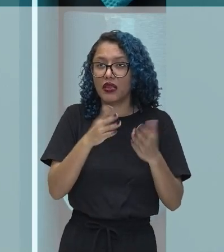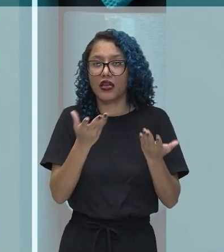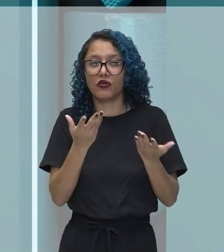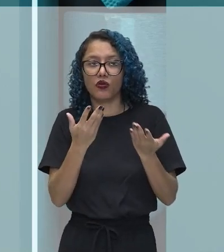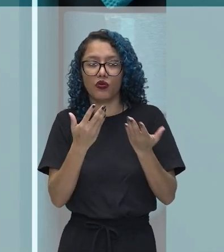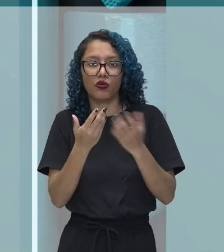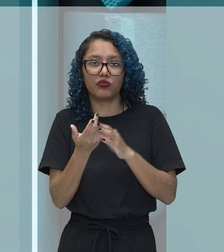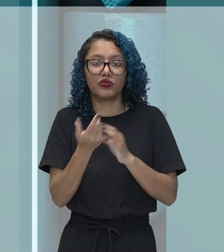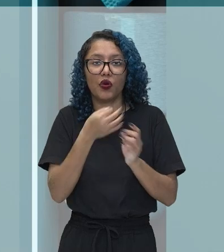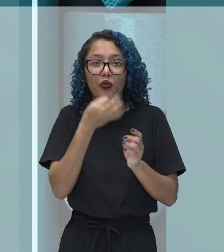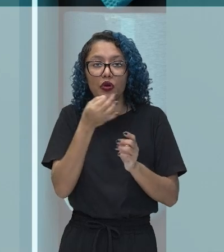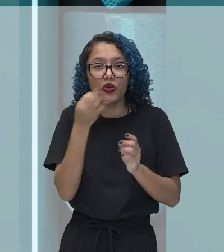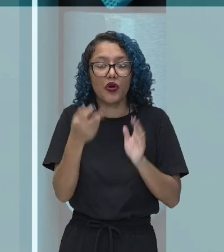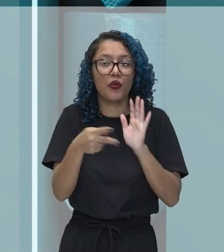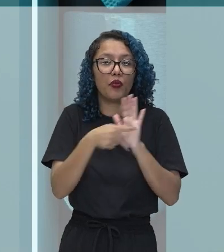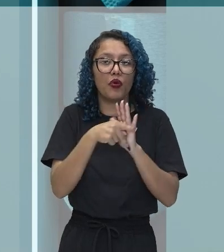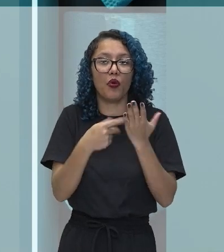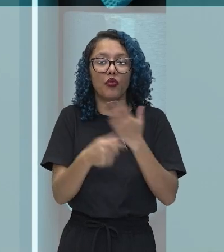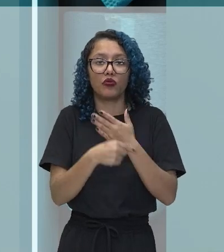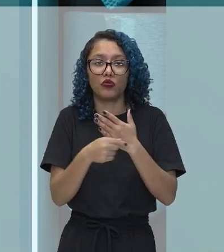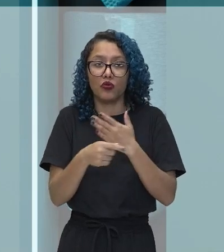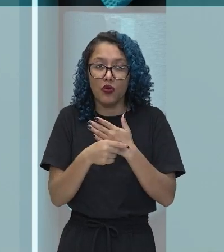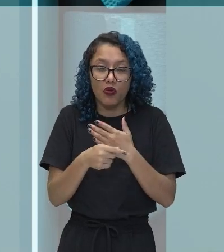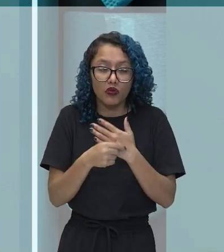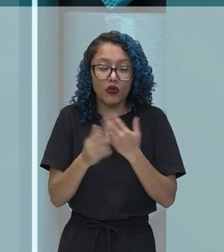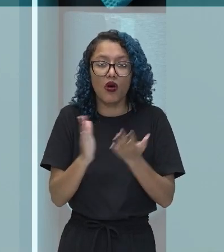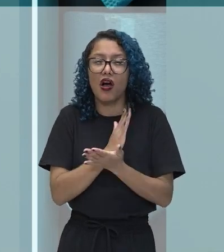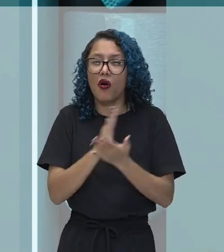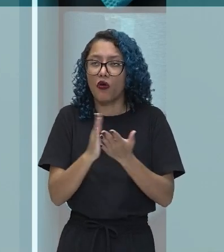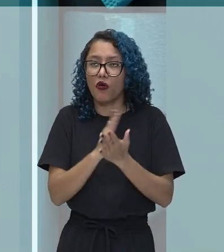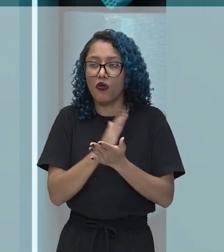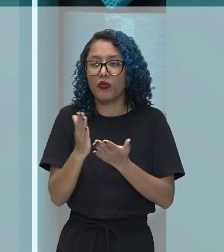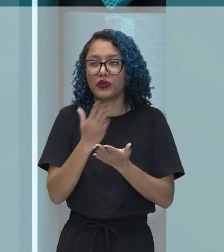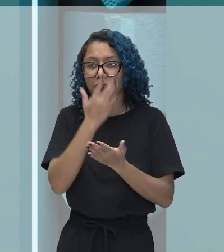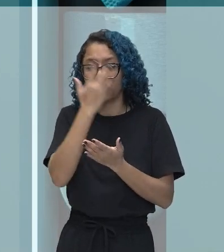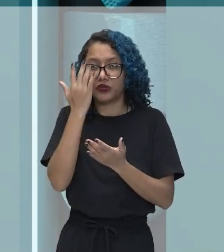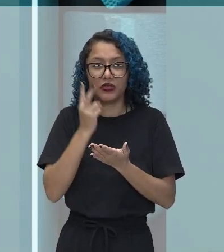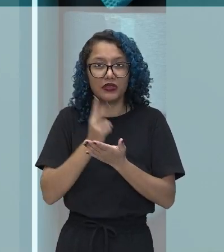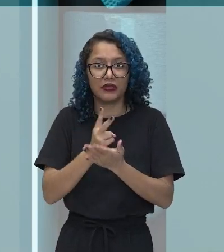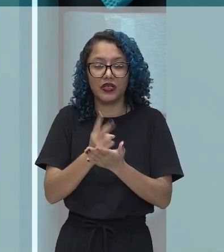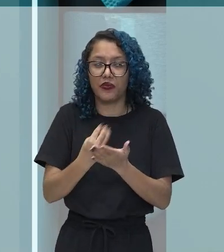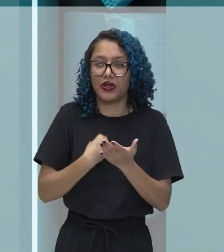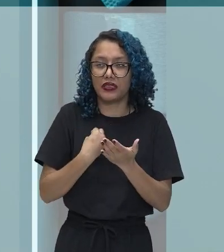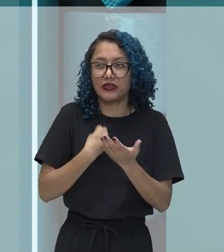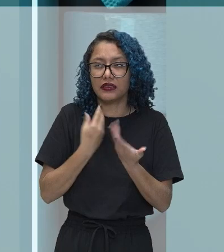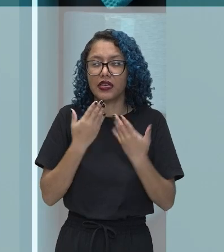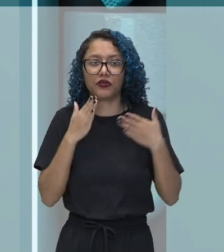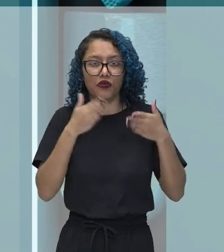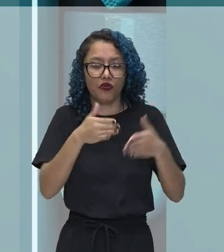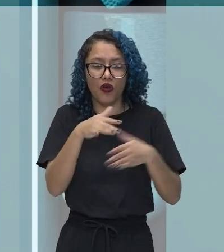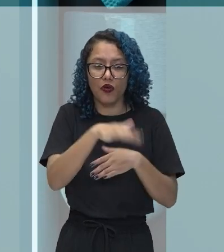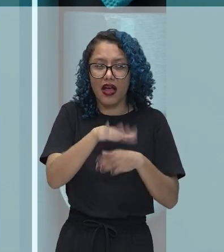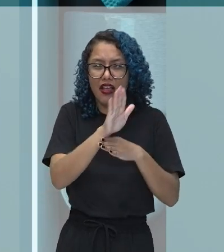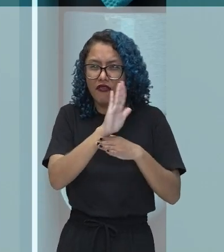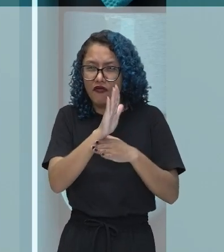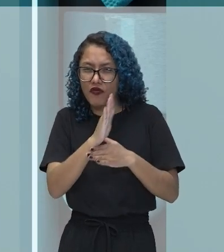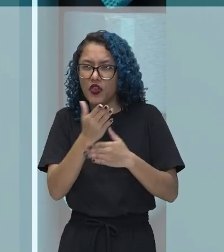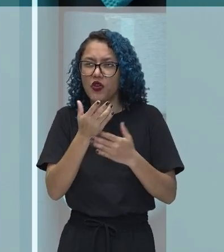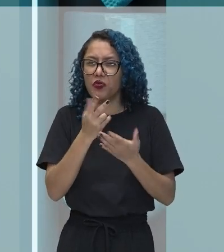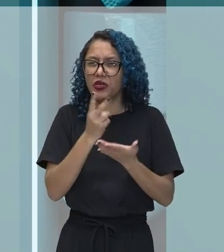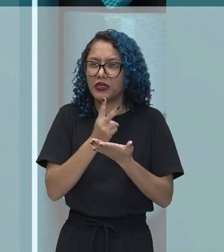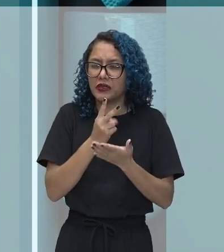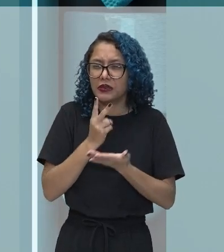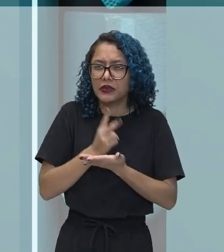eles são bem envolvidos ali com esse produto, com filme, por exemplo, né? Com videogames.